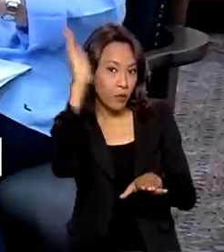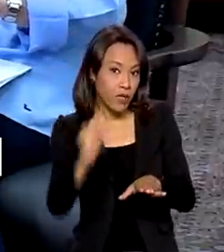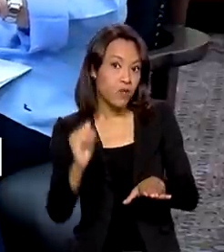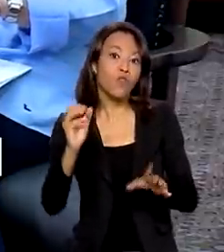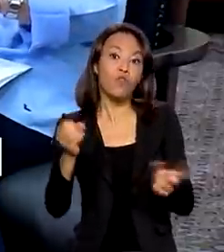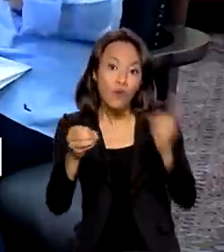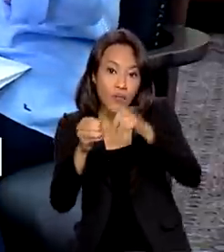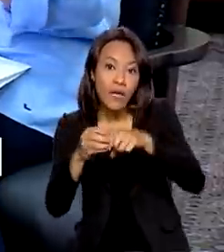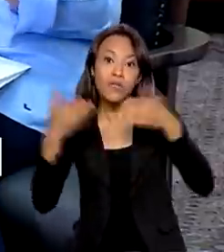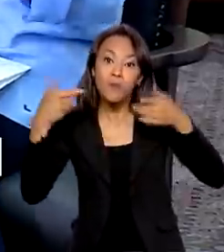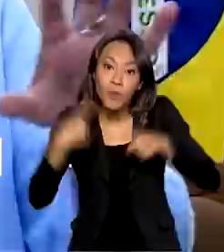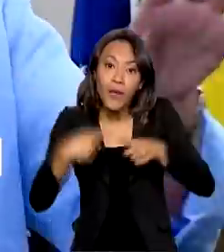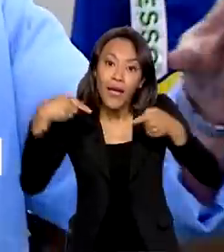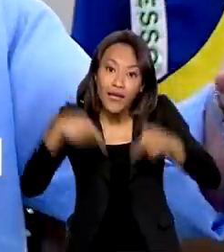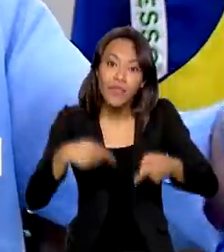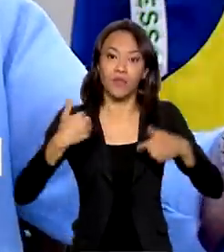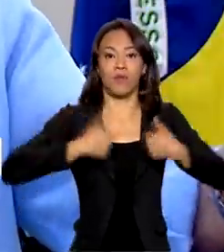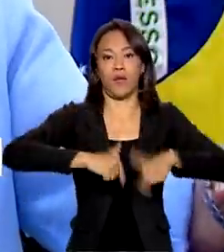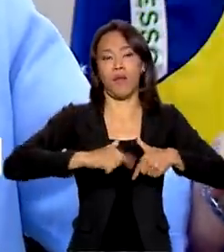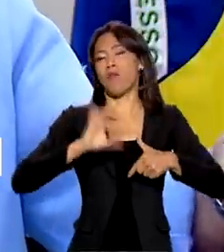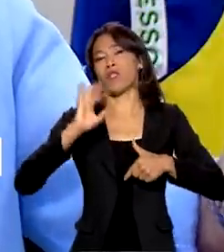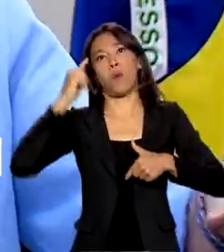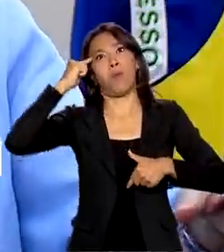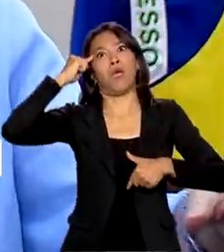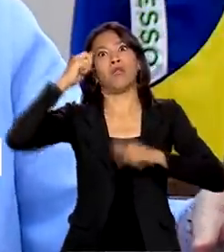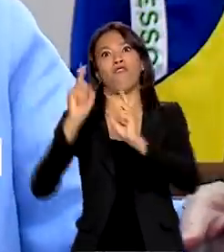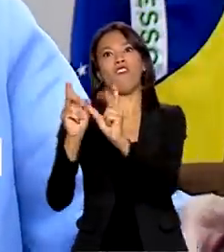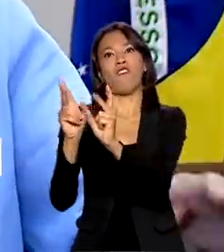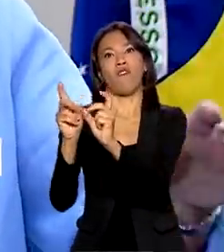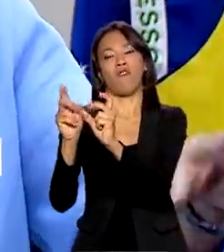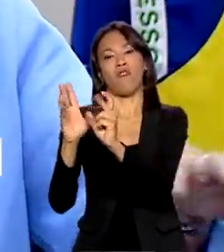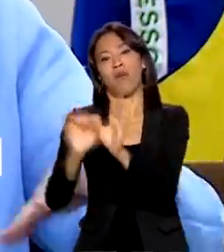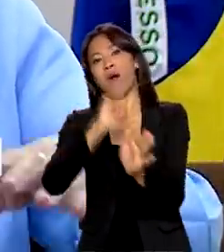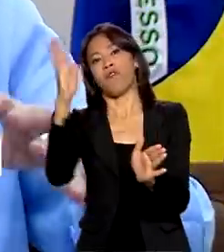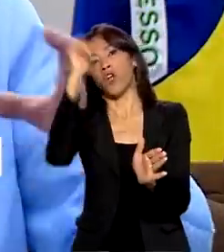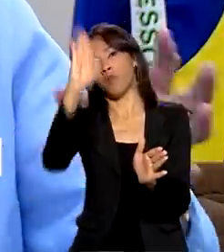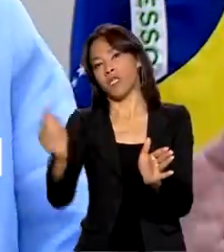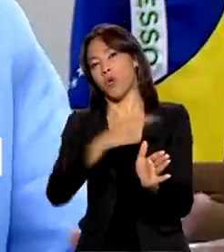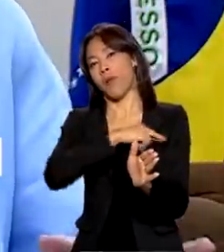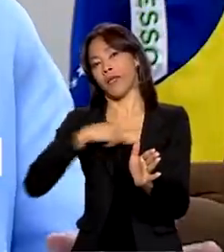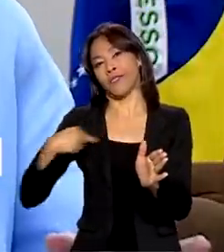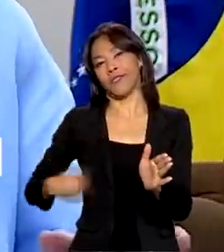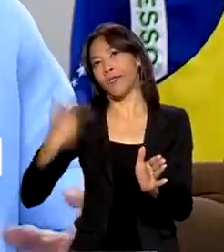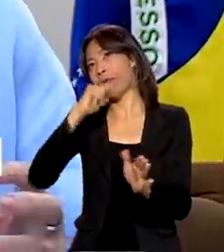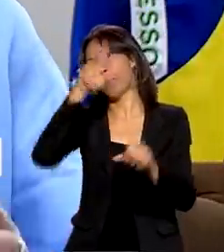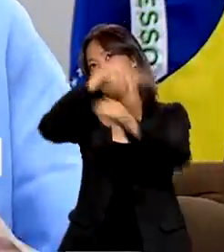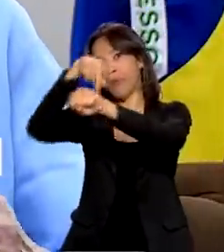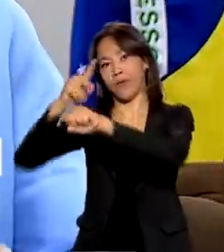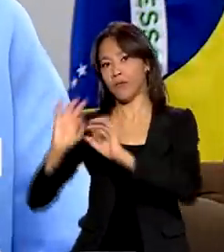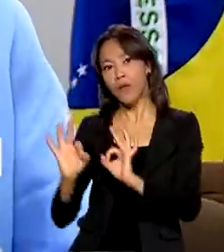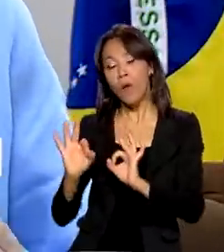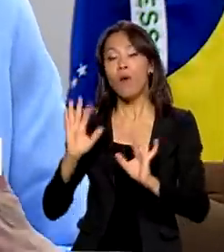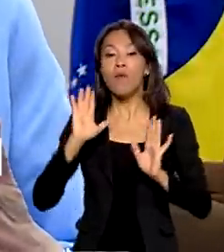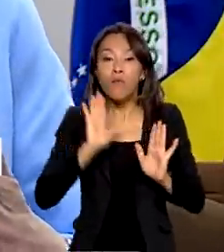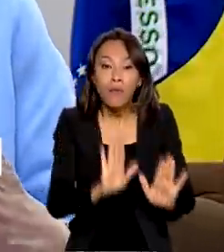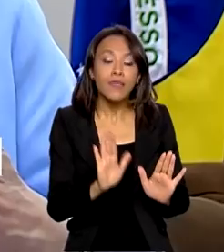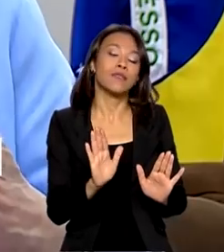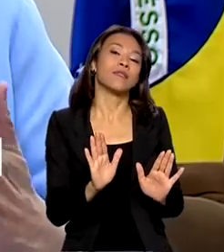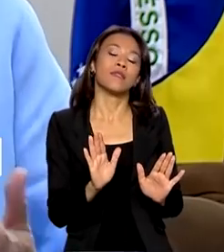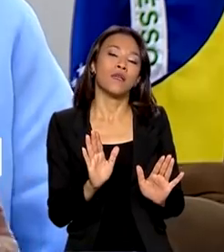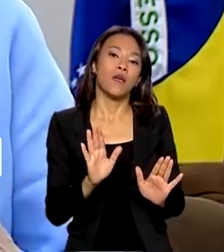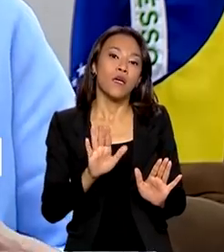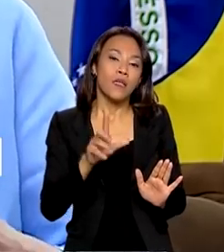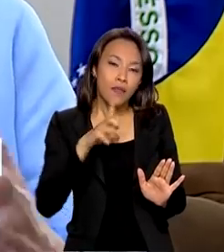e sem emprego não estamos falando só de vender produtos lá para fora para a China ou para quem quer que seja mas à medida que